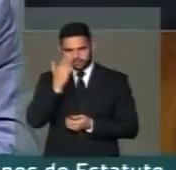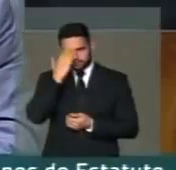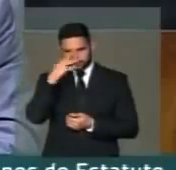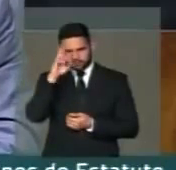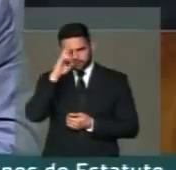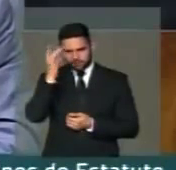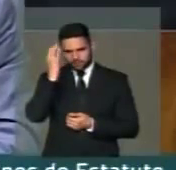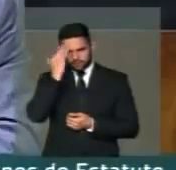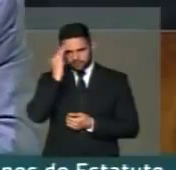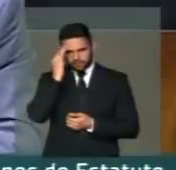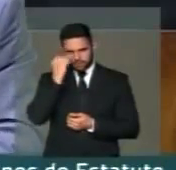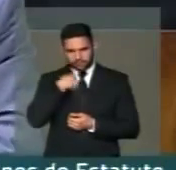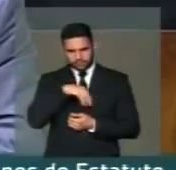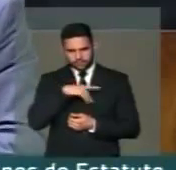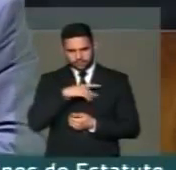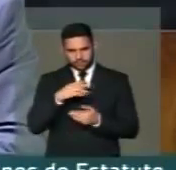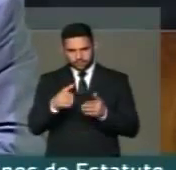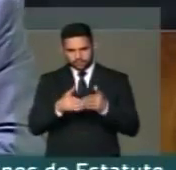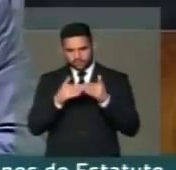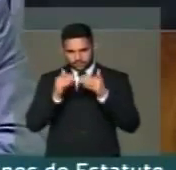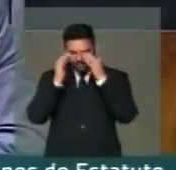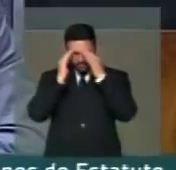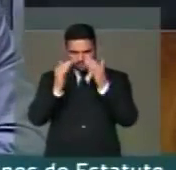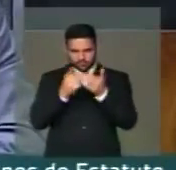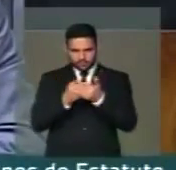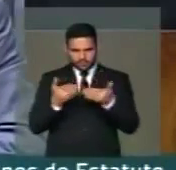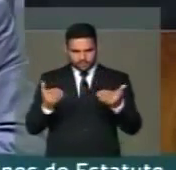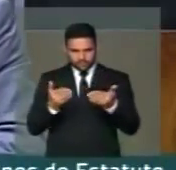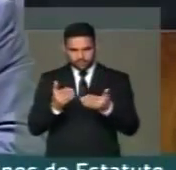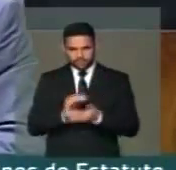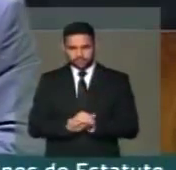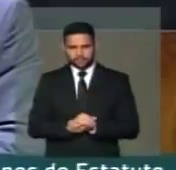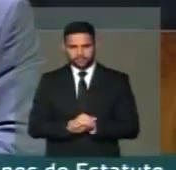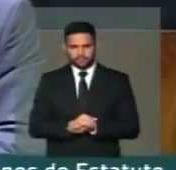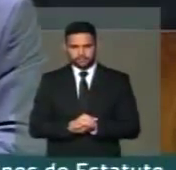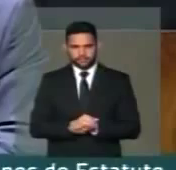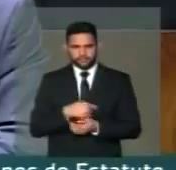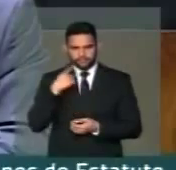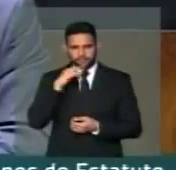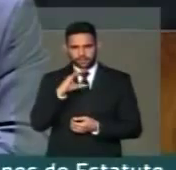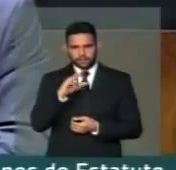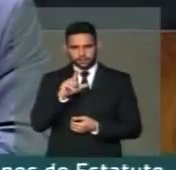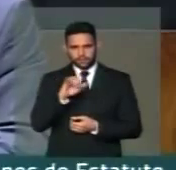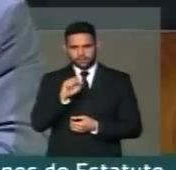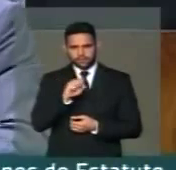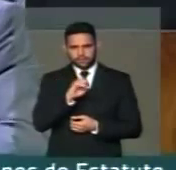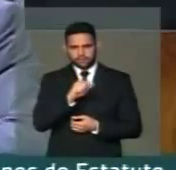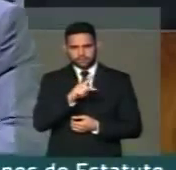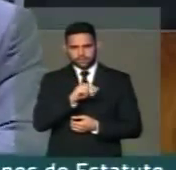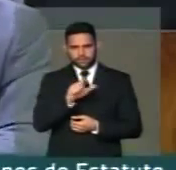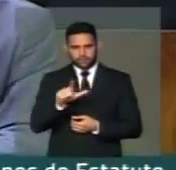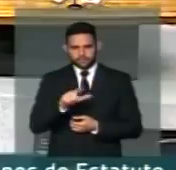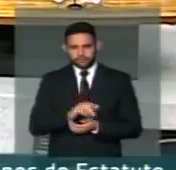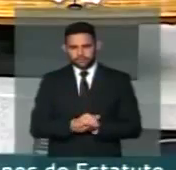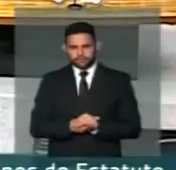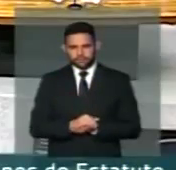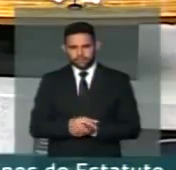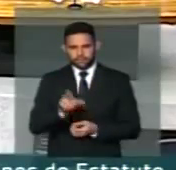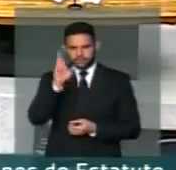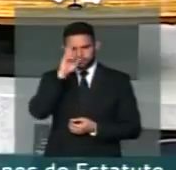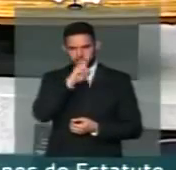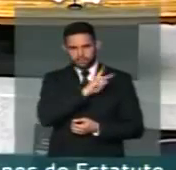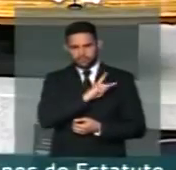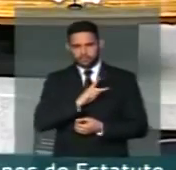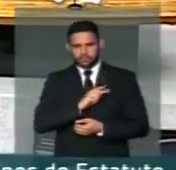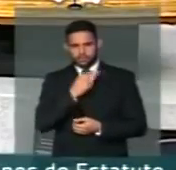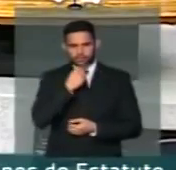certeza que os senhores entendem isso pela tolerância que é da sua natureza. Deputado Chico Alencar, pelo PSOL. Senhor presidente,